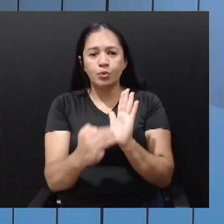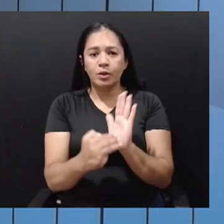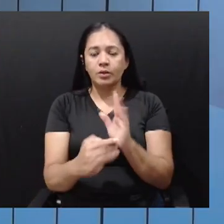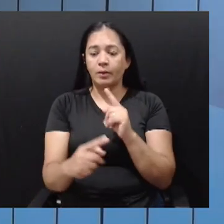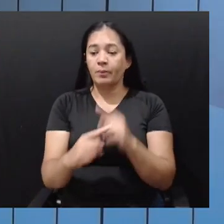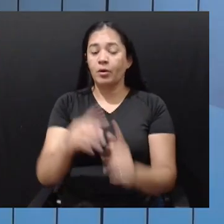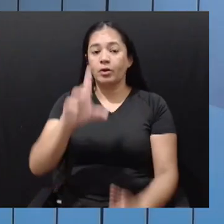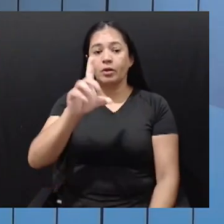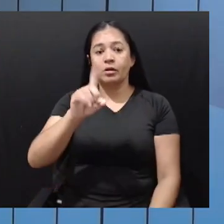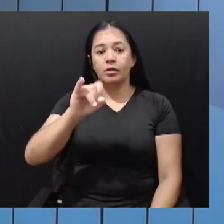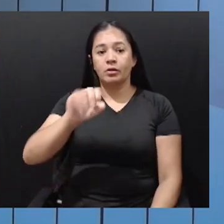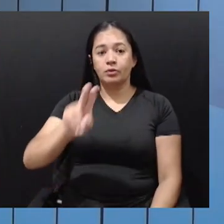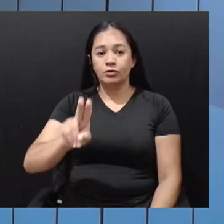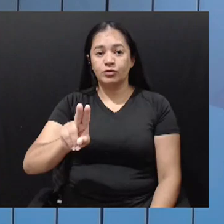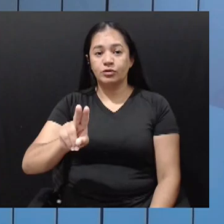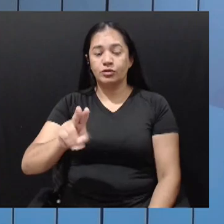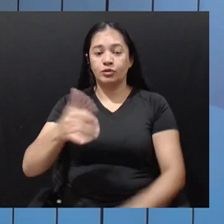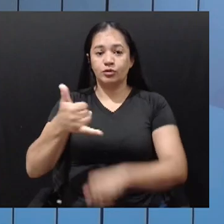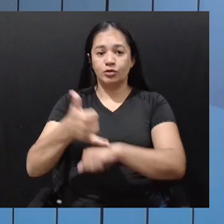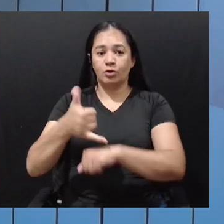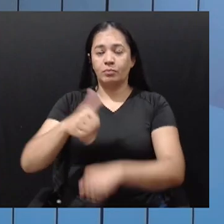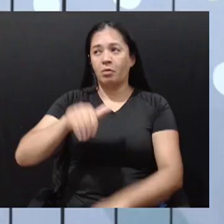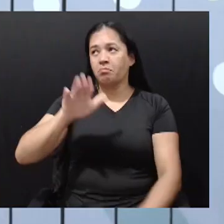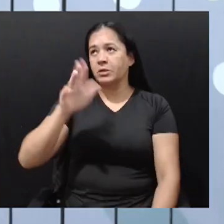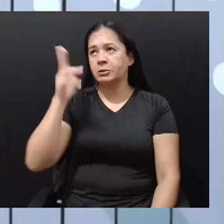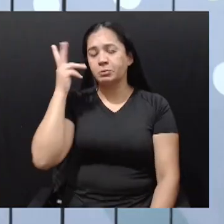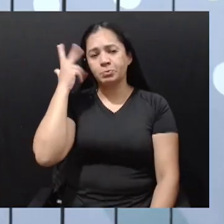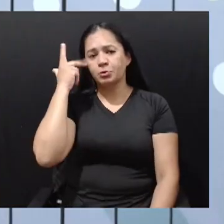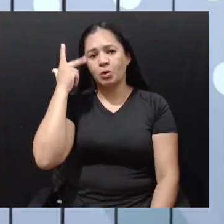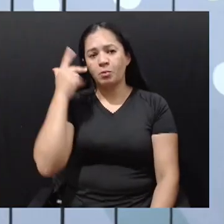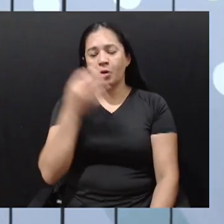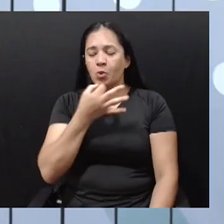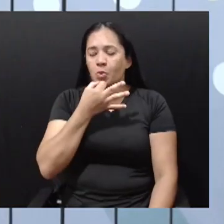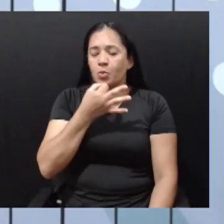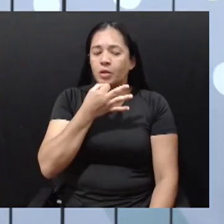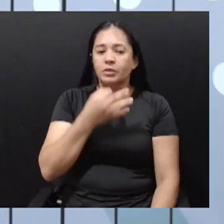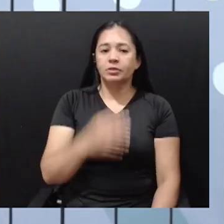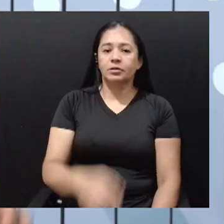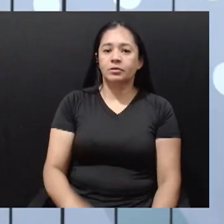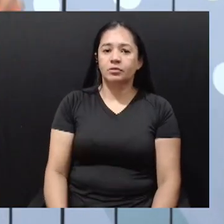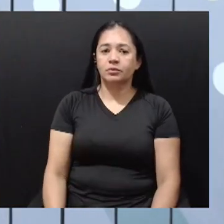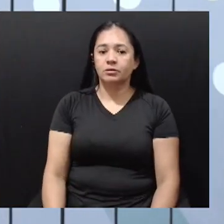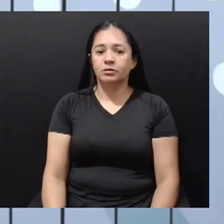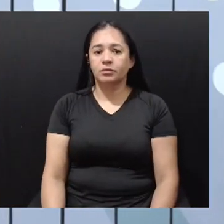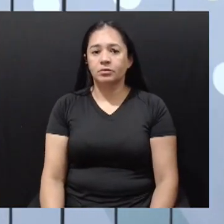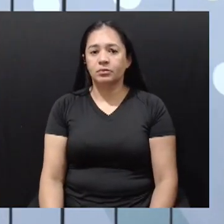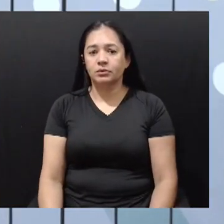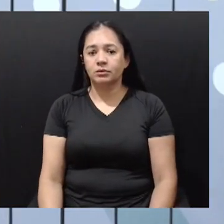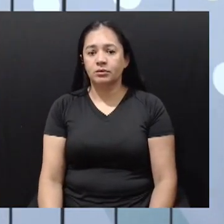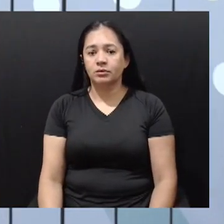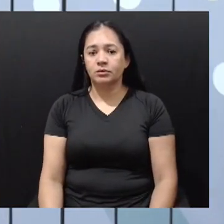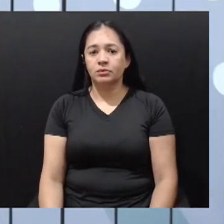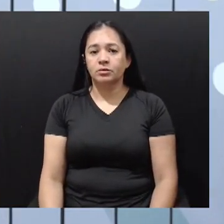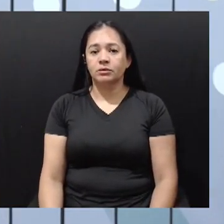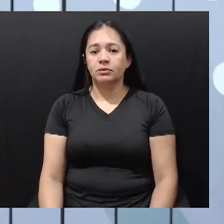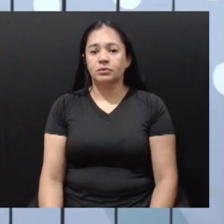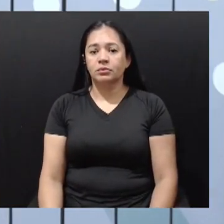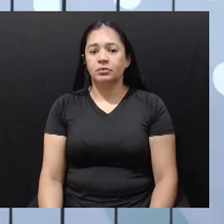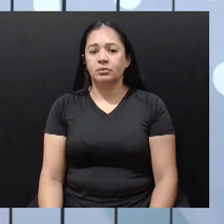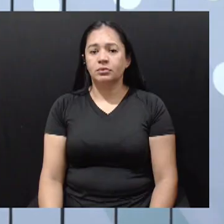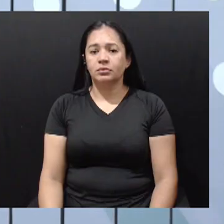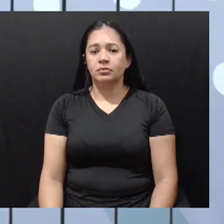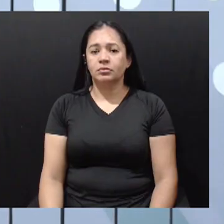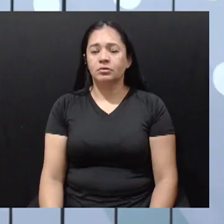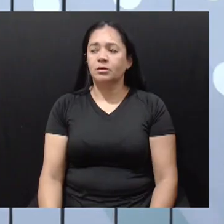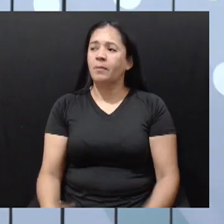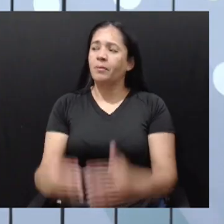mais comum, acredito eu, né, que ele seja o mais comum aí entre as mulheres. Eu queria que você falasse um